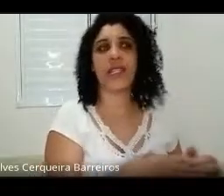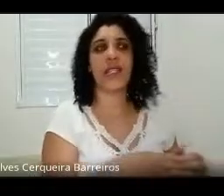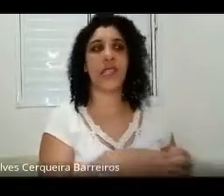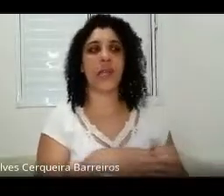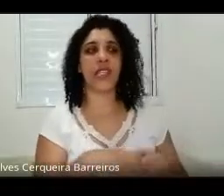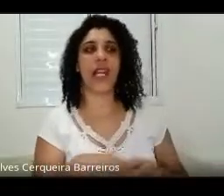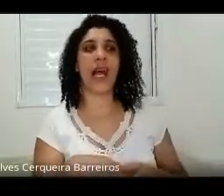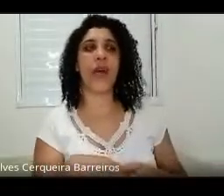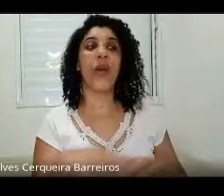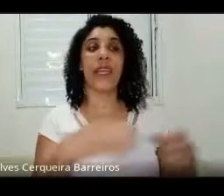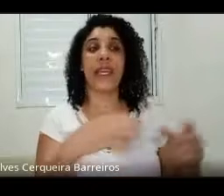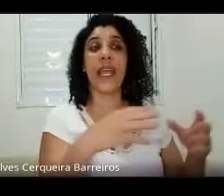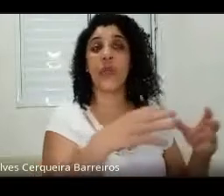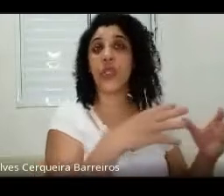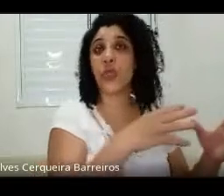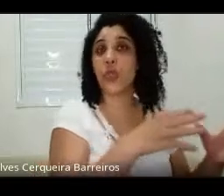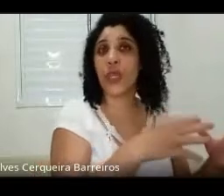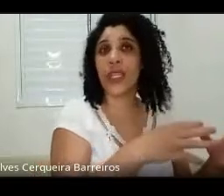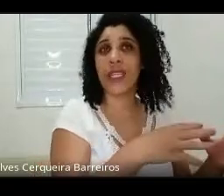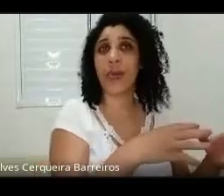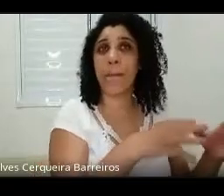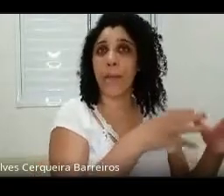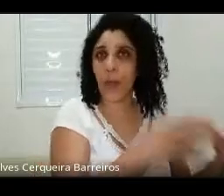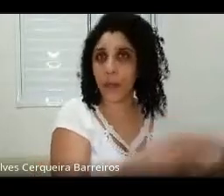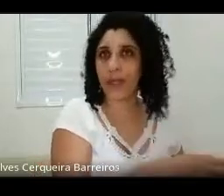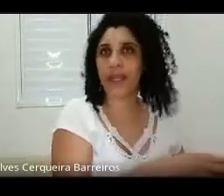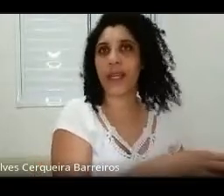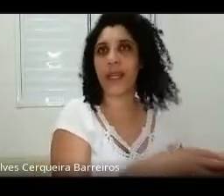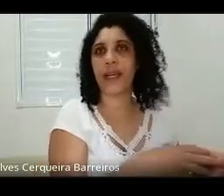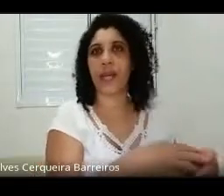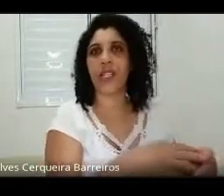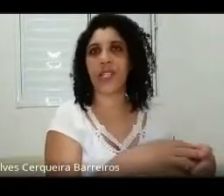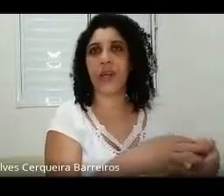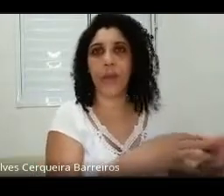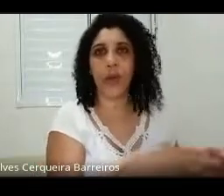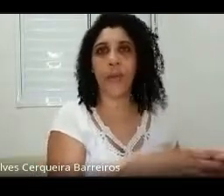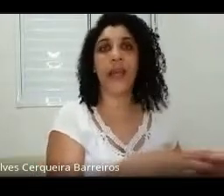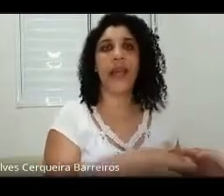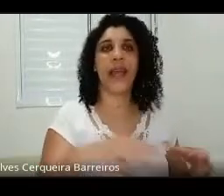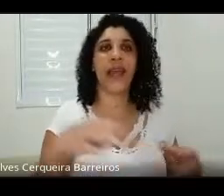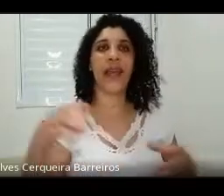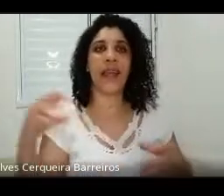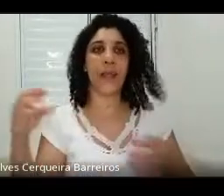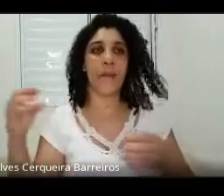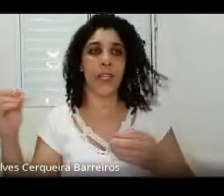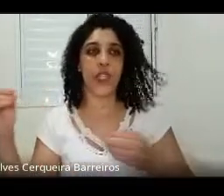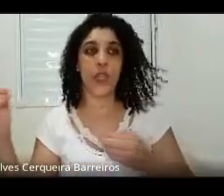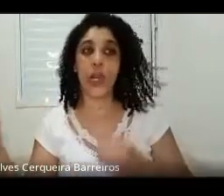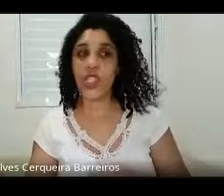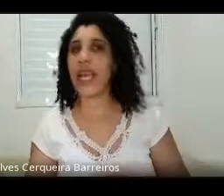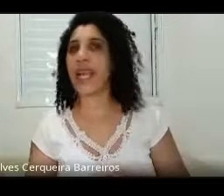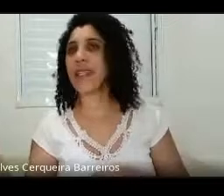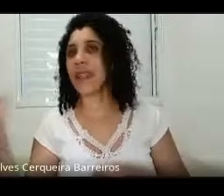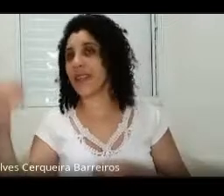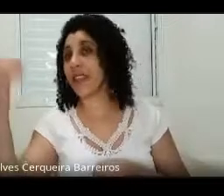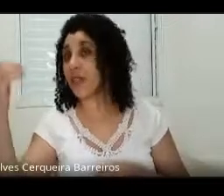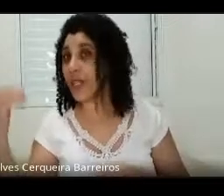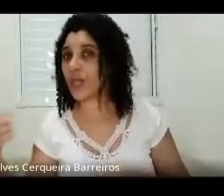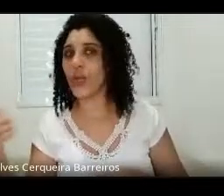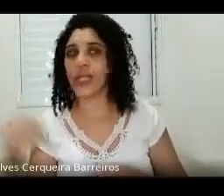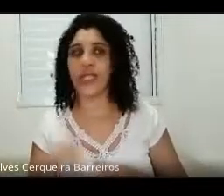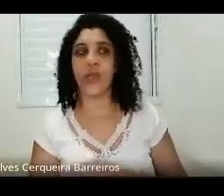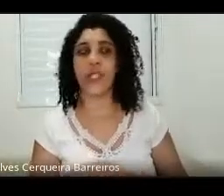na organização gramatical, que é uma estrutura que não é própria, né? A gramática não é própria, ela é subordinada